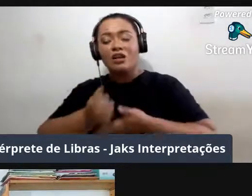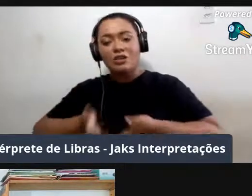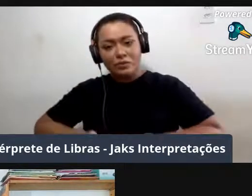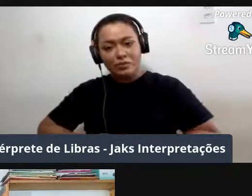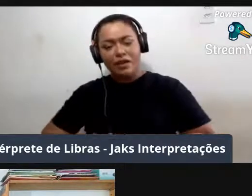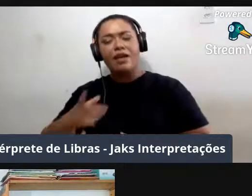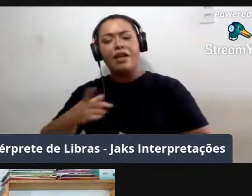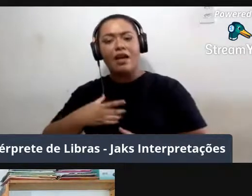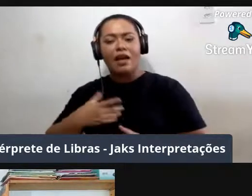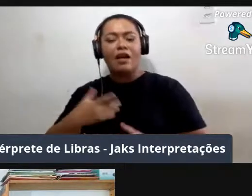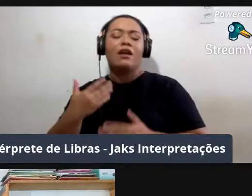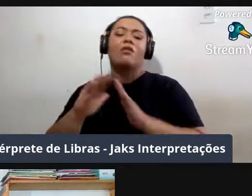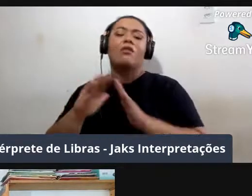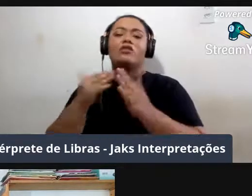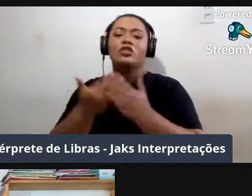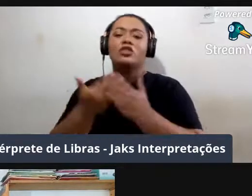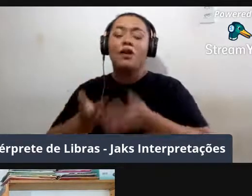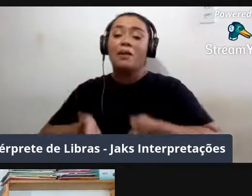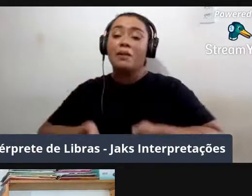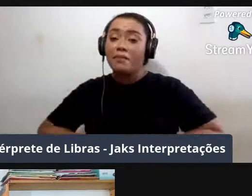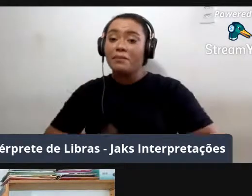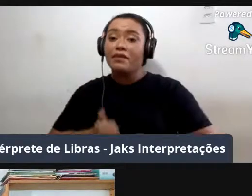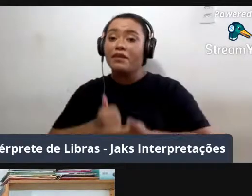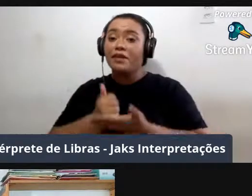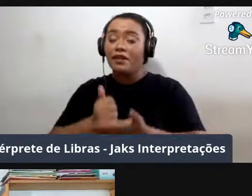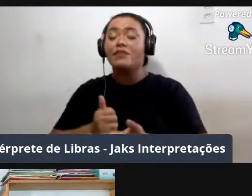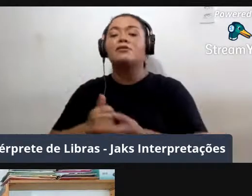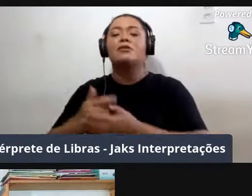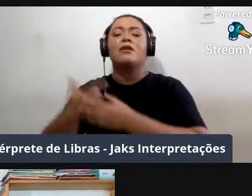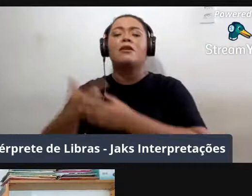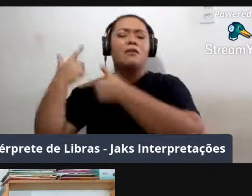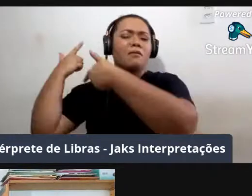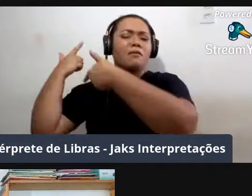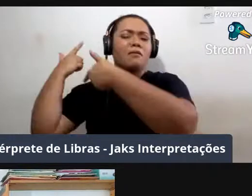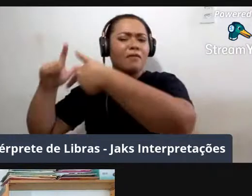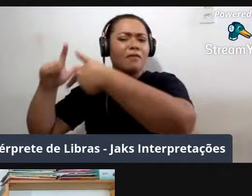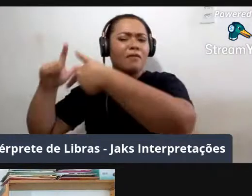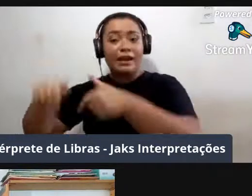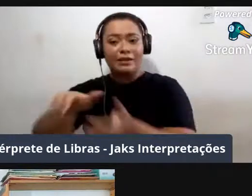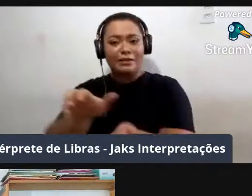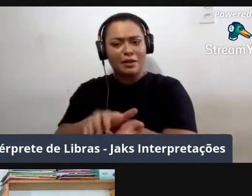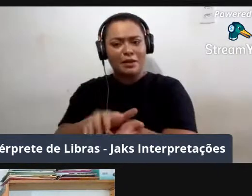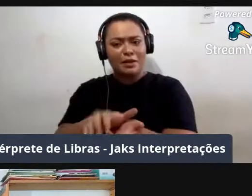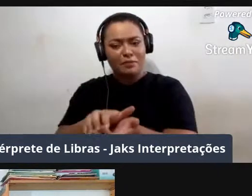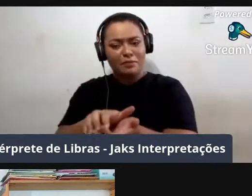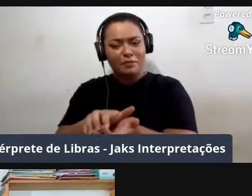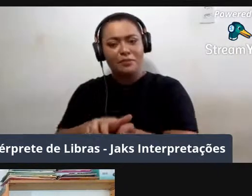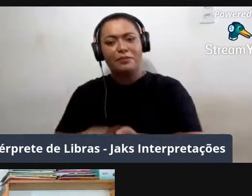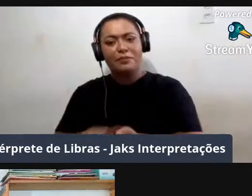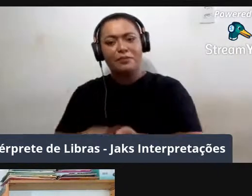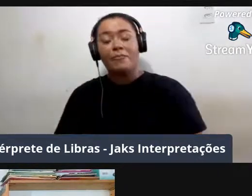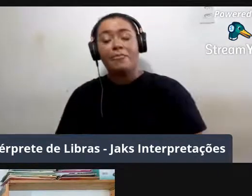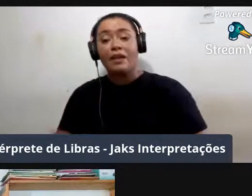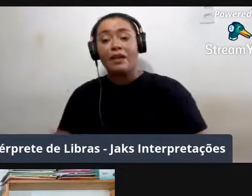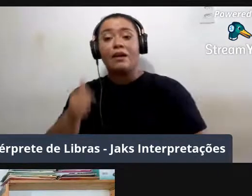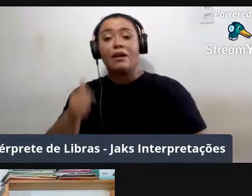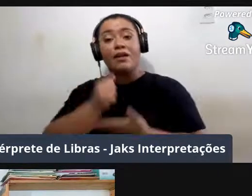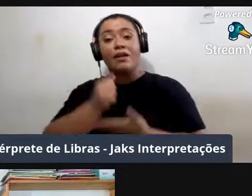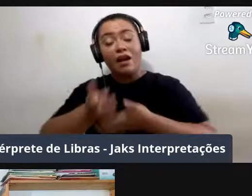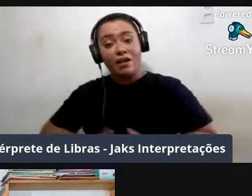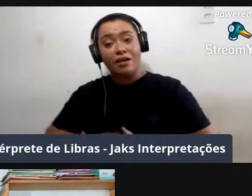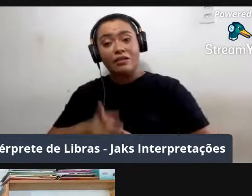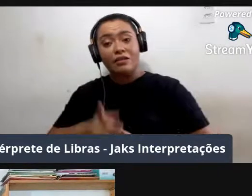fortíssima aqui em Pernambuco, e com uma parteira, Dona Lourdes, que é uma representante da Associação de